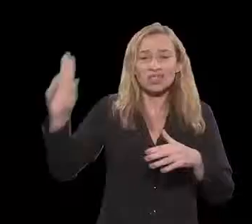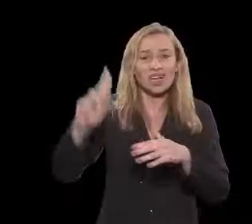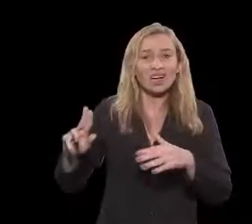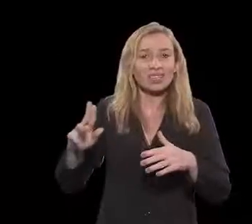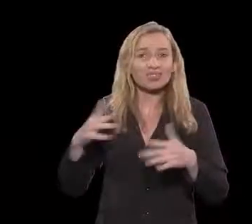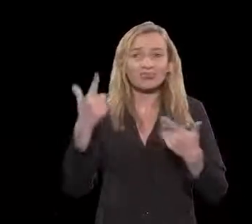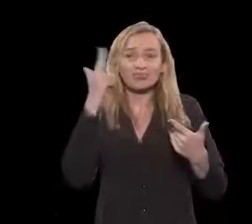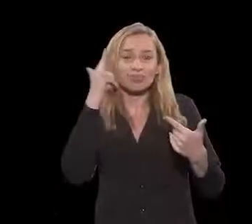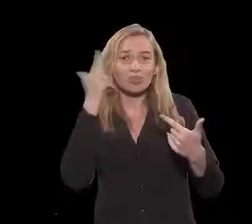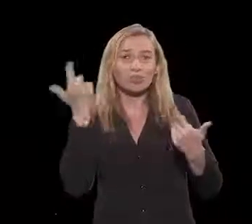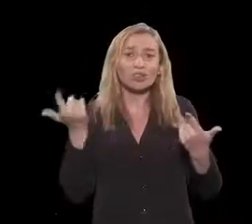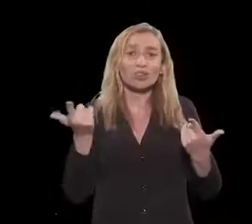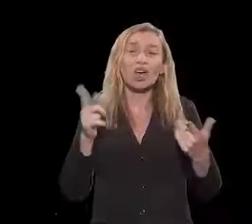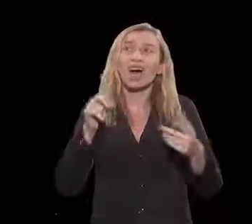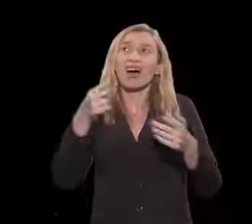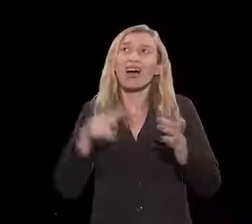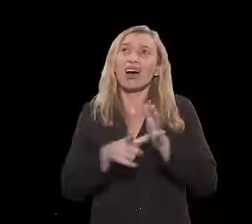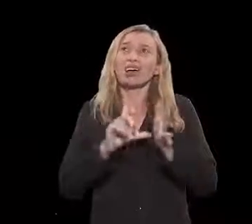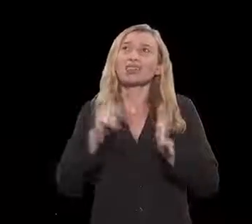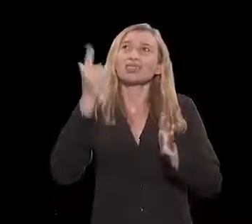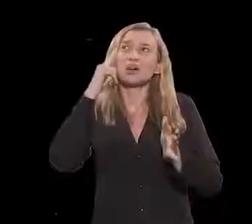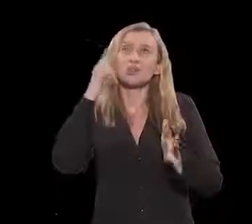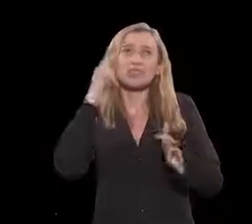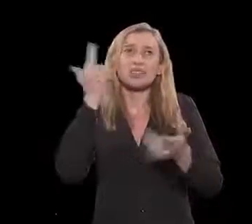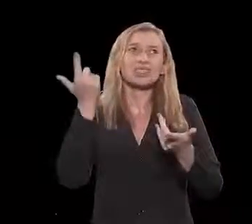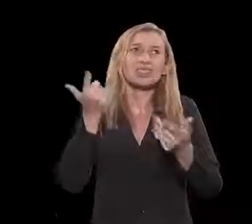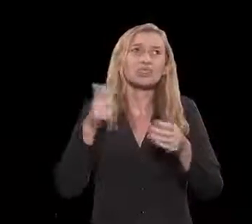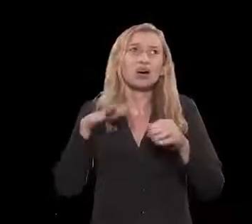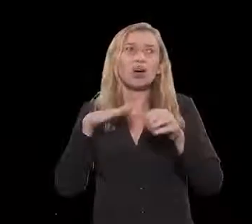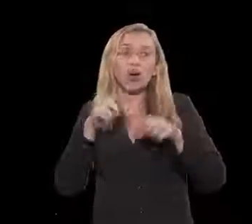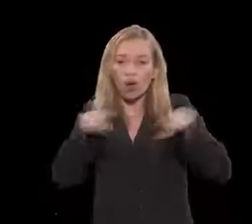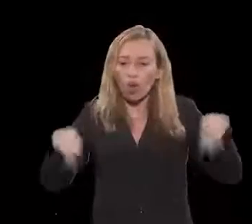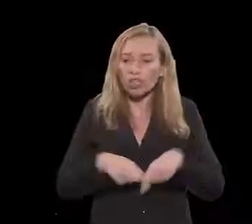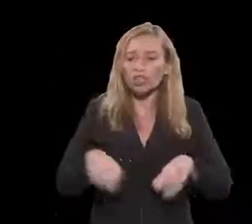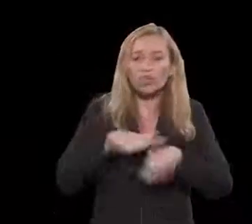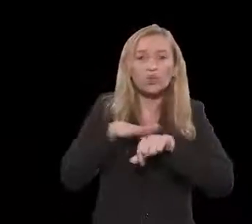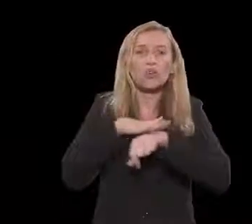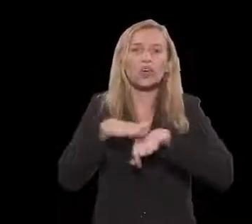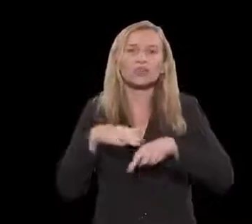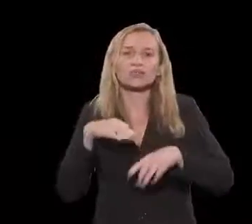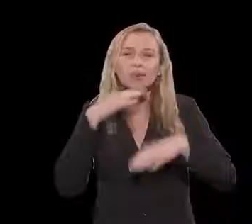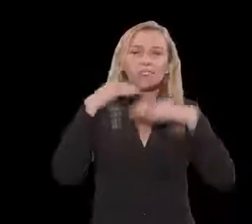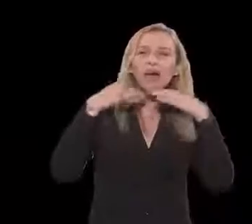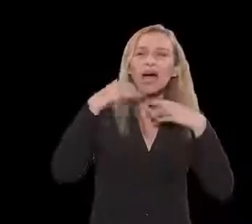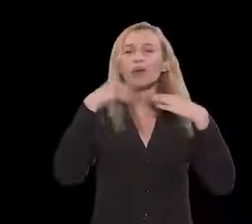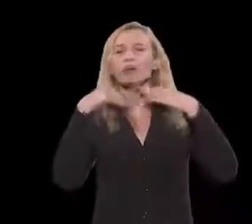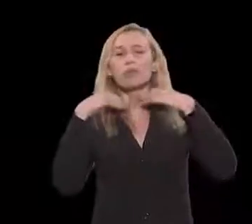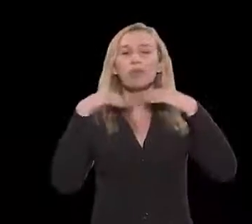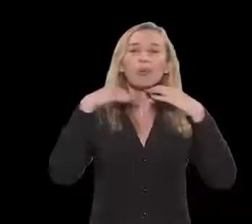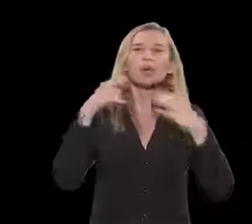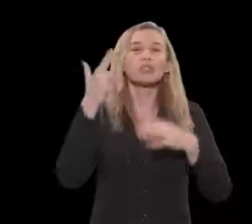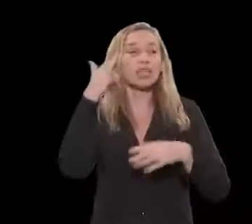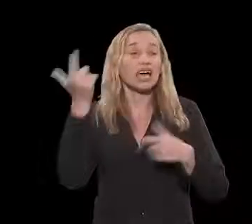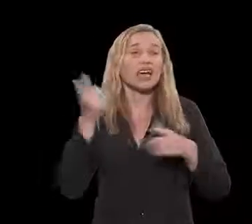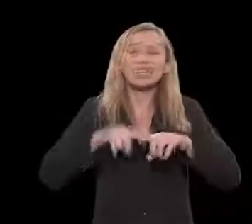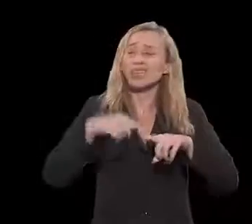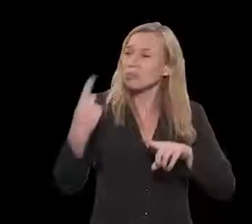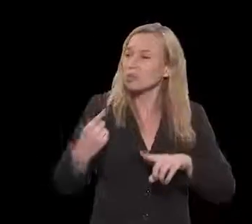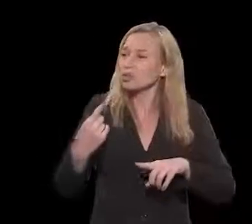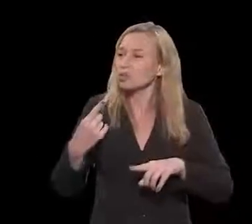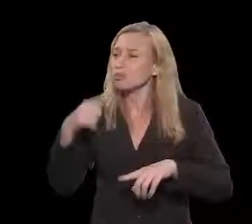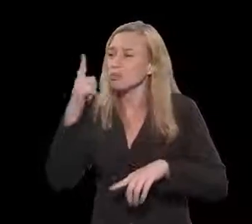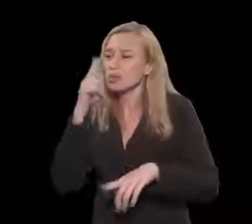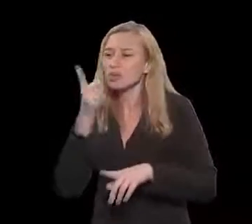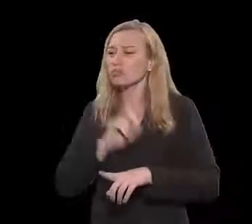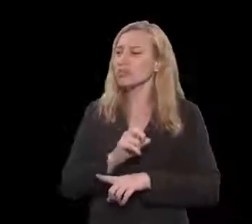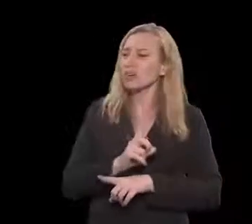momento. Né? Porque a gente estava com a ideia do conceito de uma roda de conversa. Uma roda de conversa. Né? Um bate-papo. A gente estava mais com essa ideia. E depois a